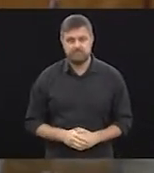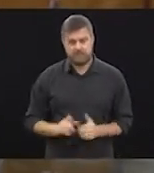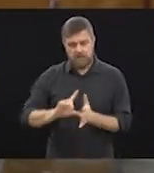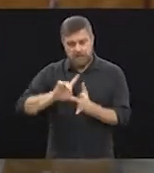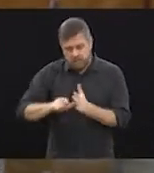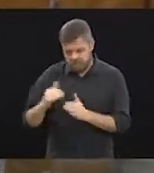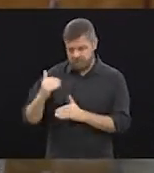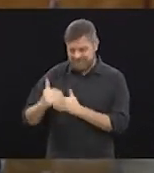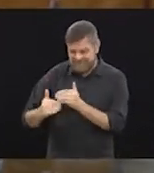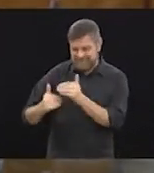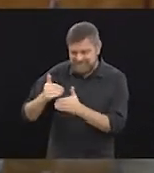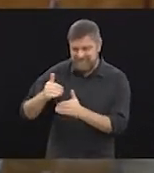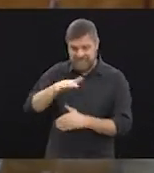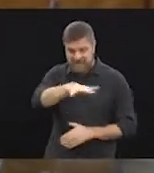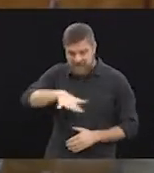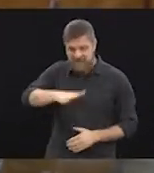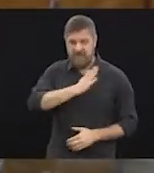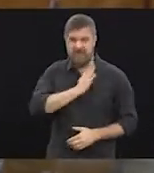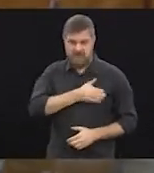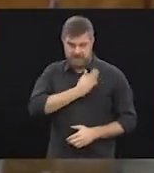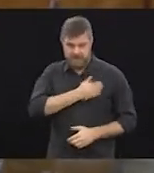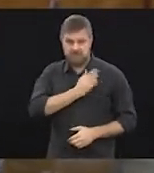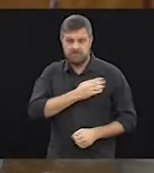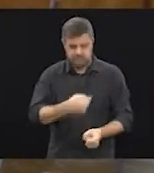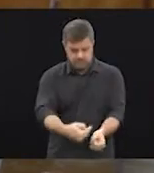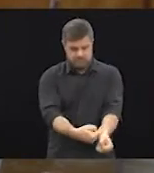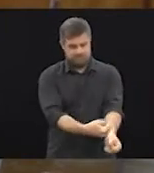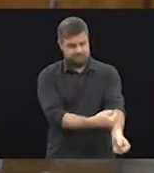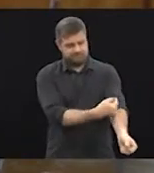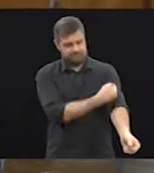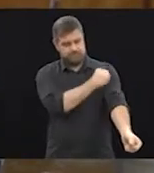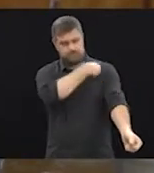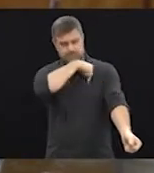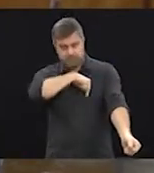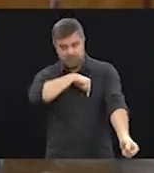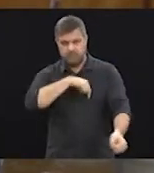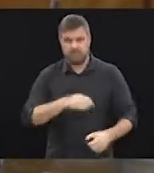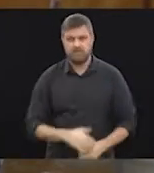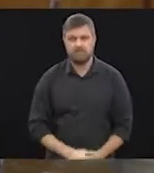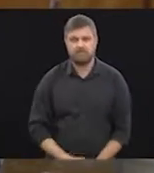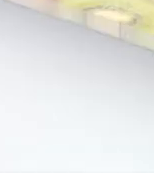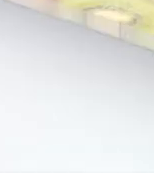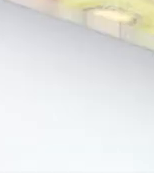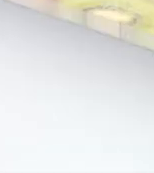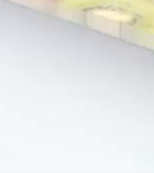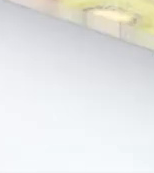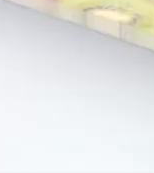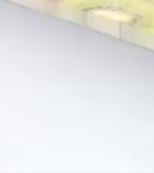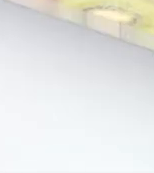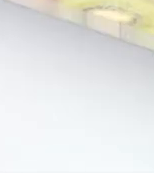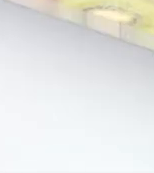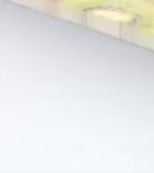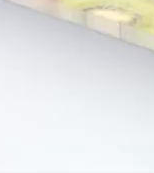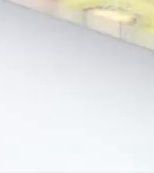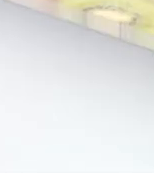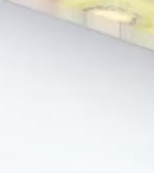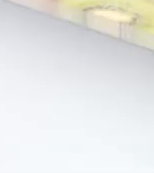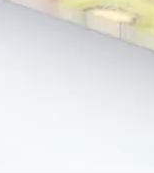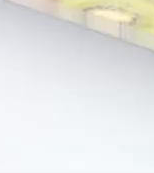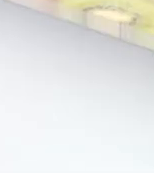Então, aí foi o próximo passo da cardiologia, aí sim, ela se tornou a cardiologia intervencionista.